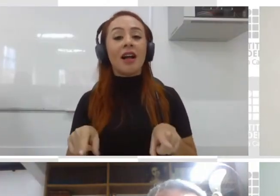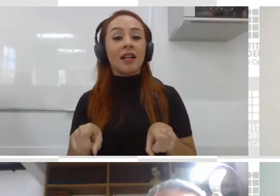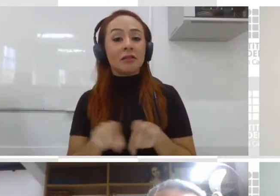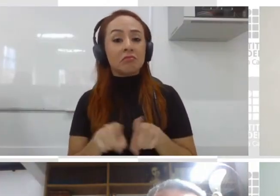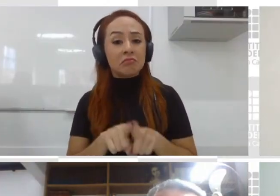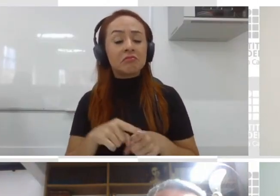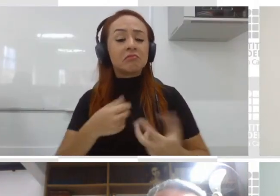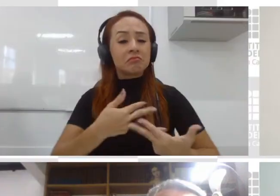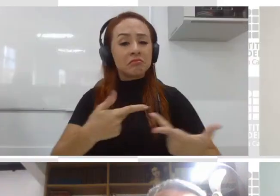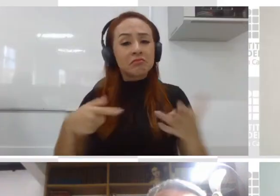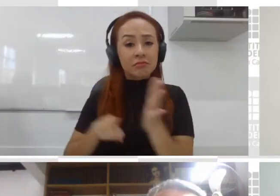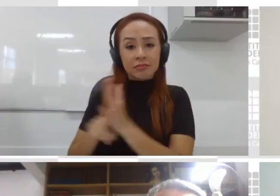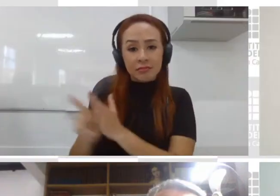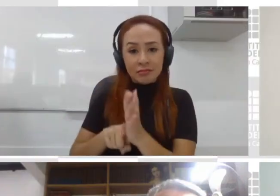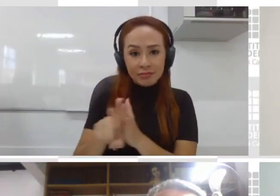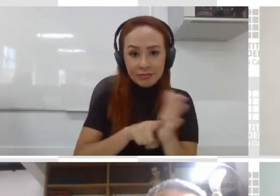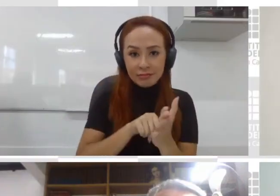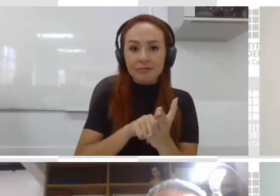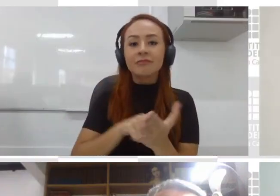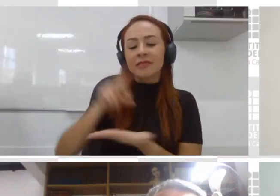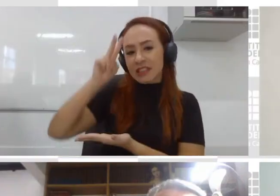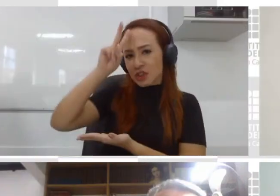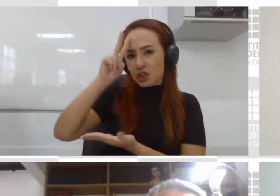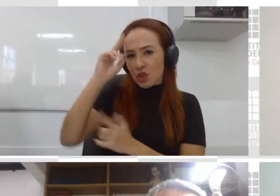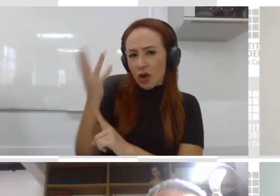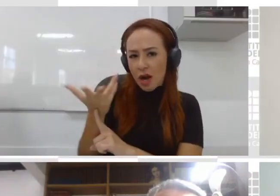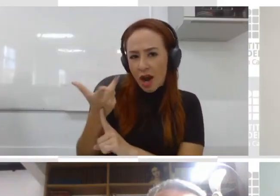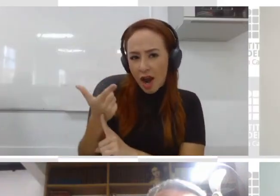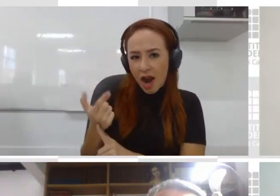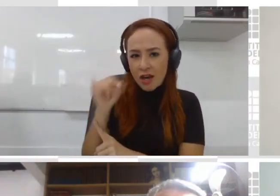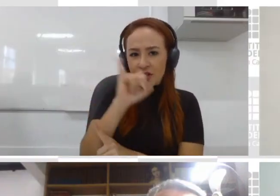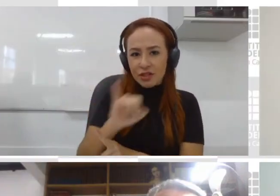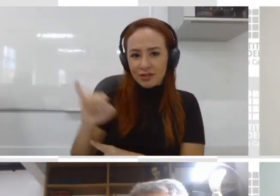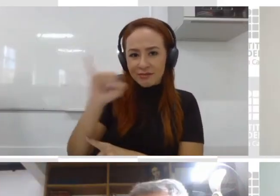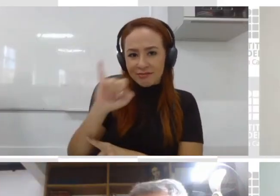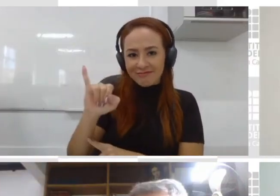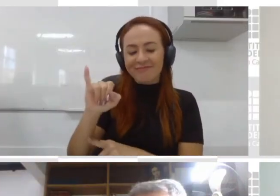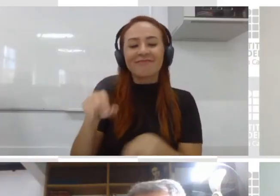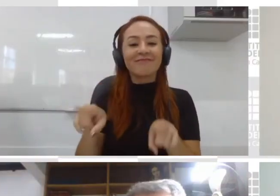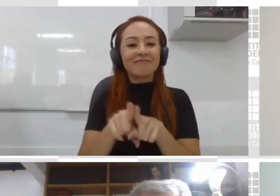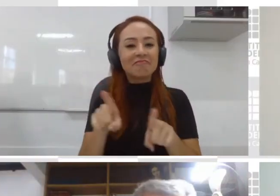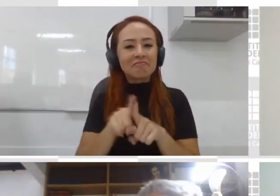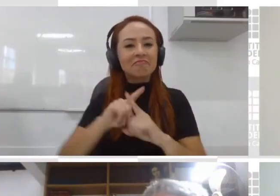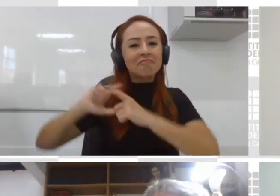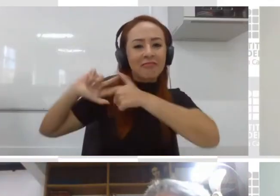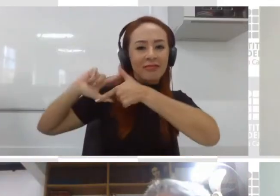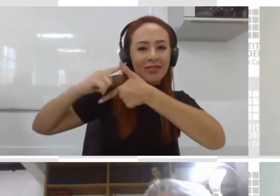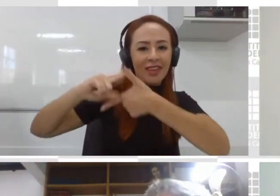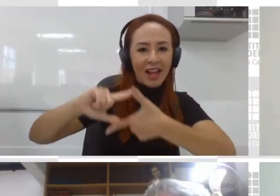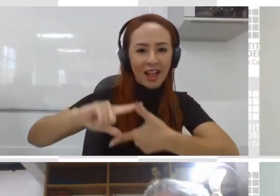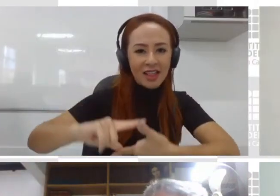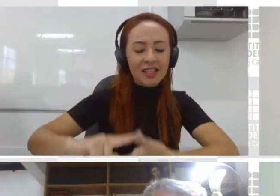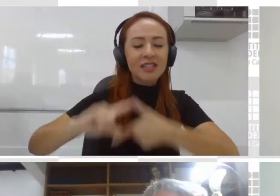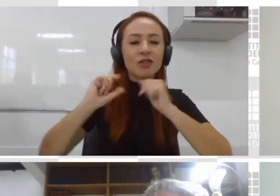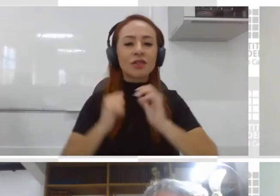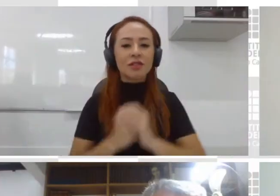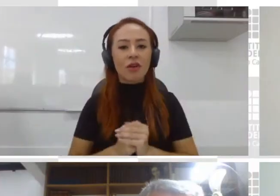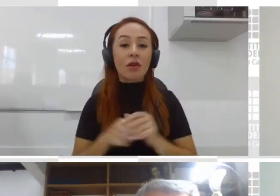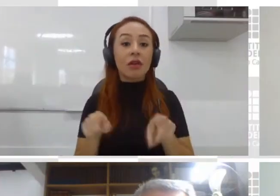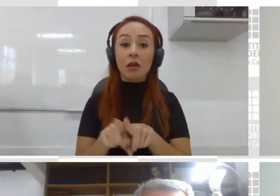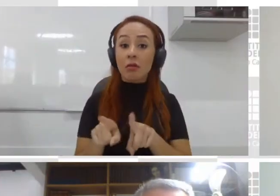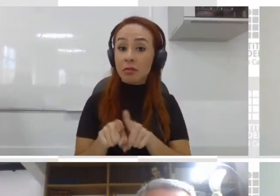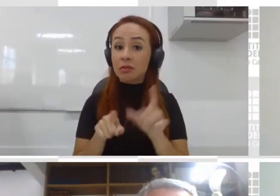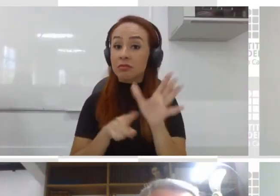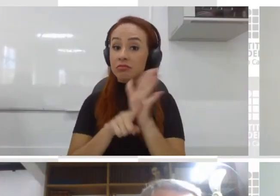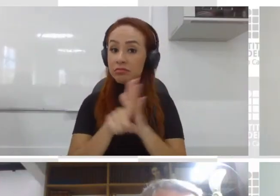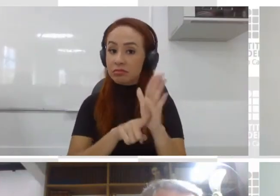áreas: história da arte italiana e suas relações com a tradição clássica, e pesquisas sobre crises